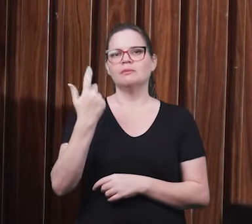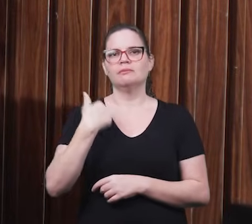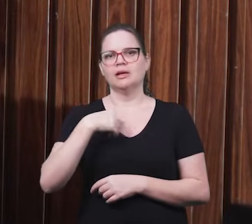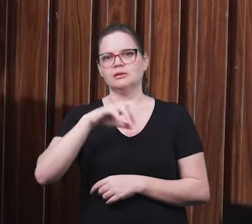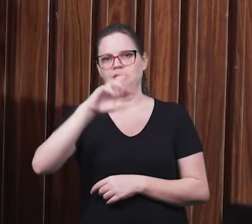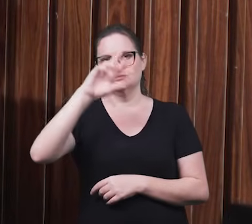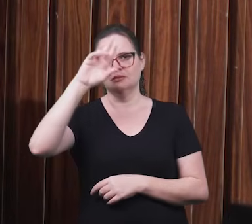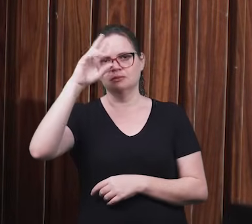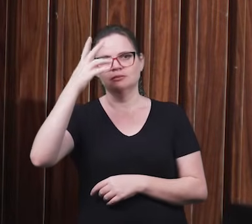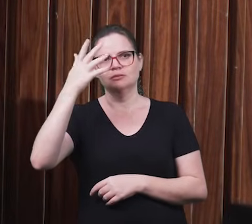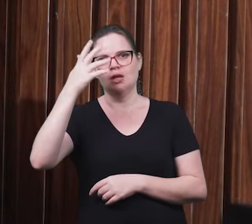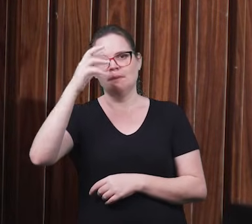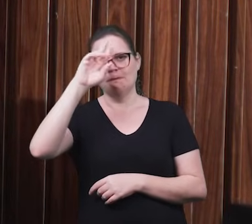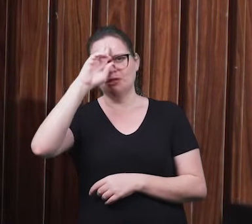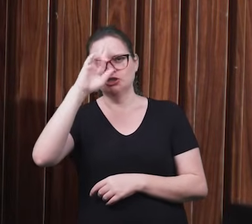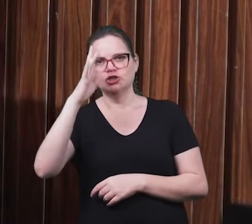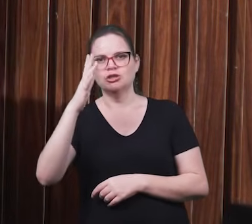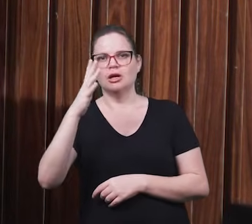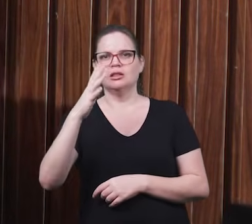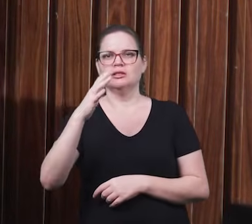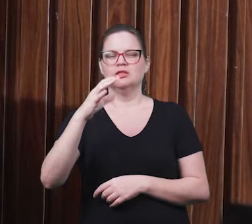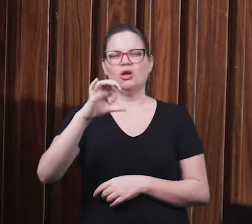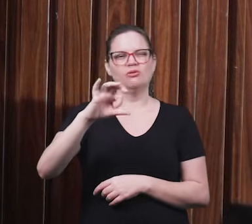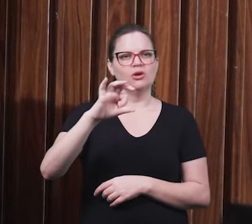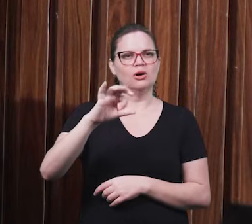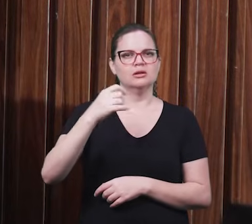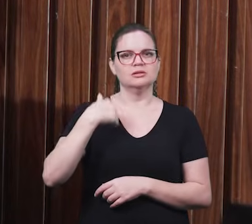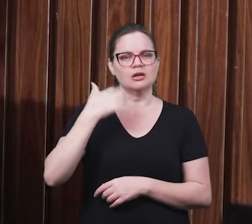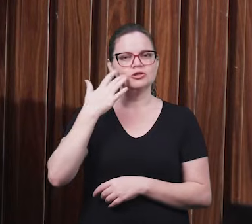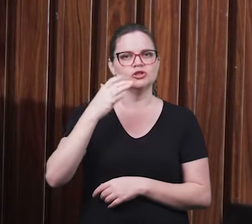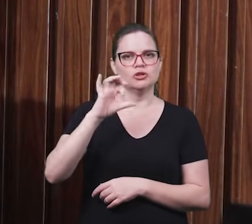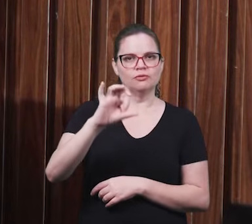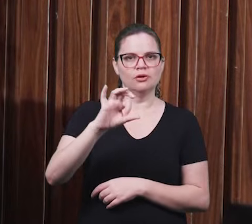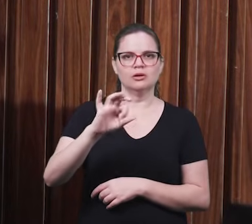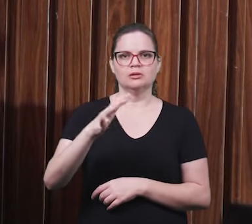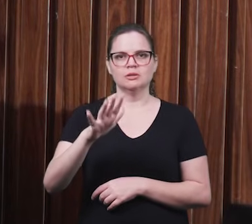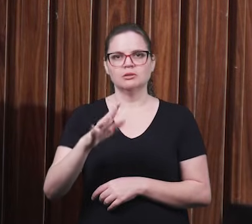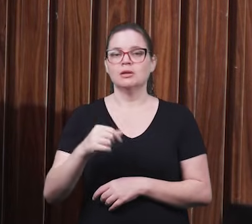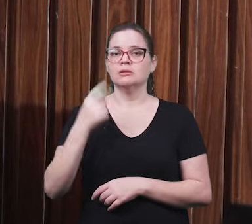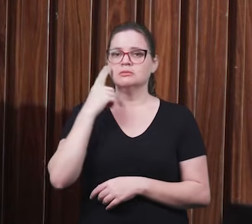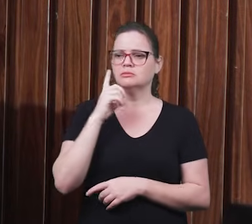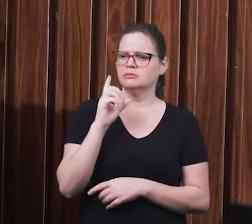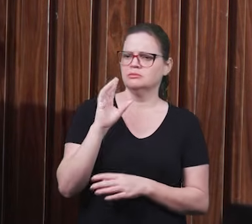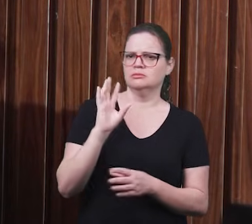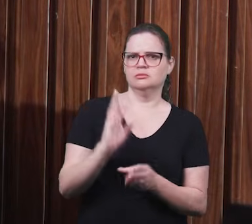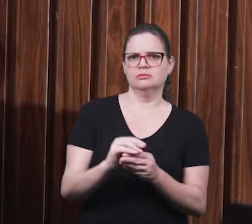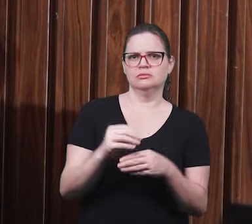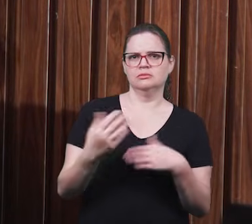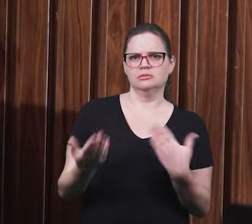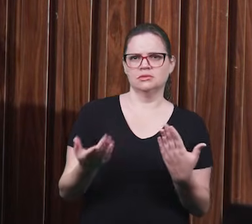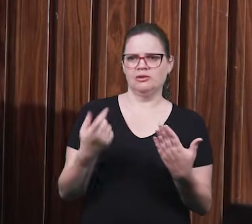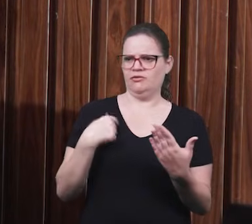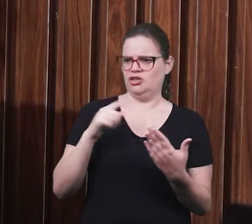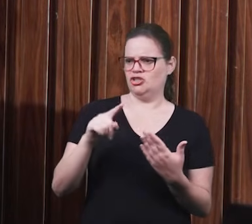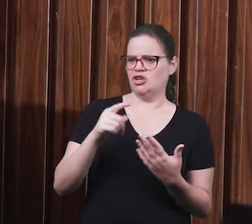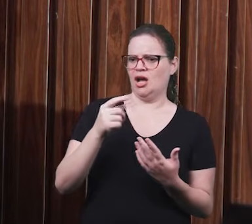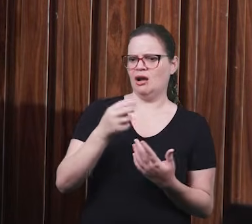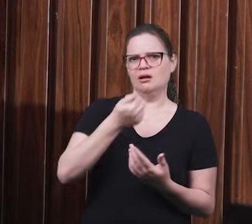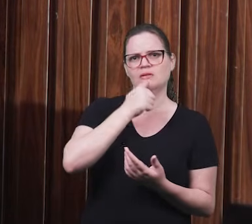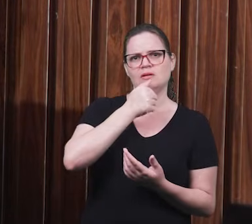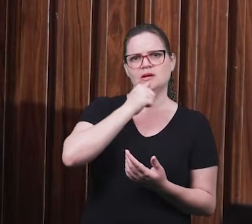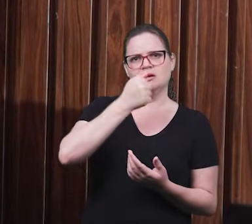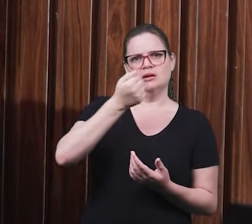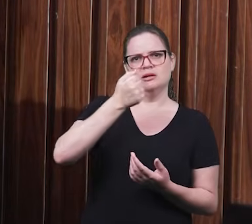de moço, não sendo já a terceira hora do dia. E aí é possível fazer uma inferência, né, porque a Bíblia não fala isso, a palavra não fala